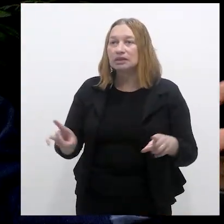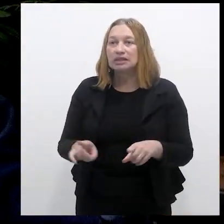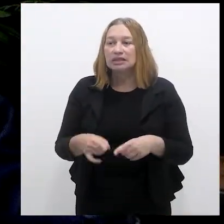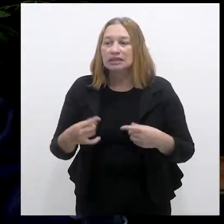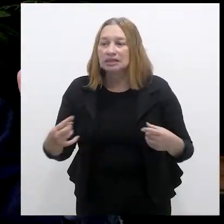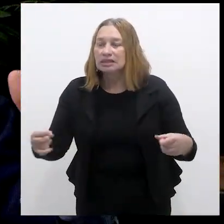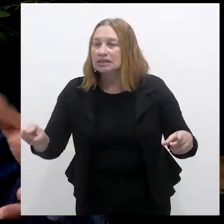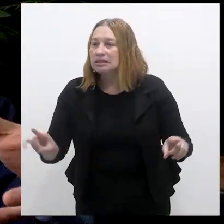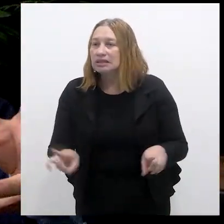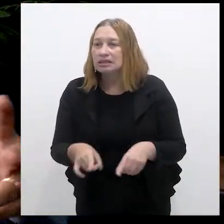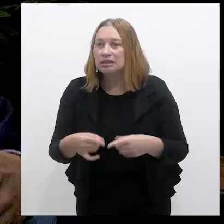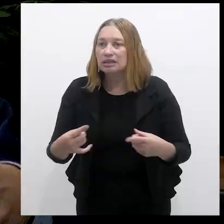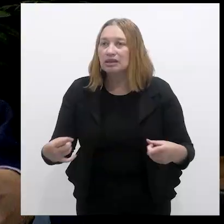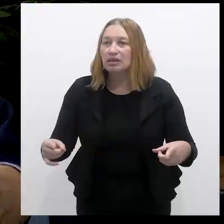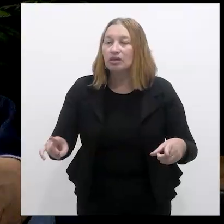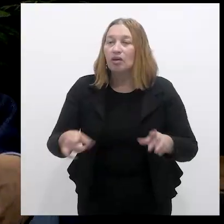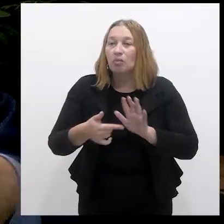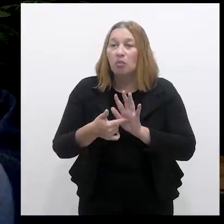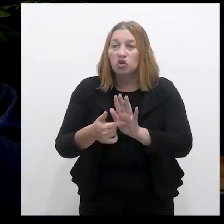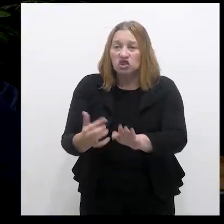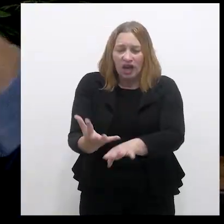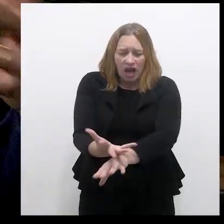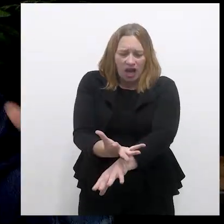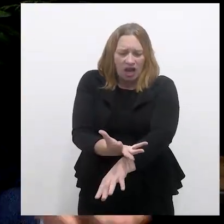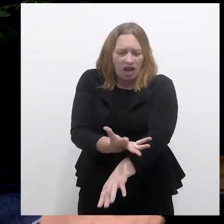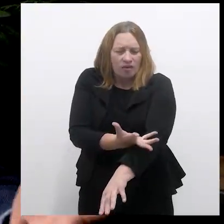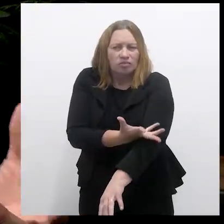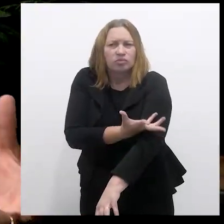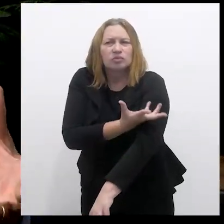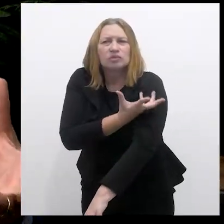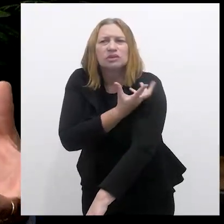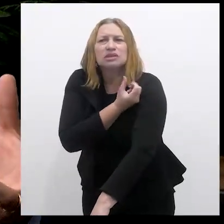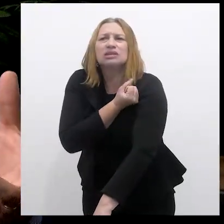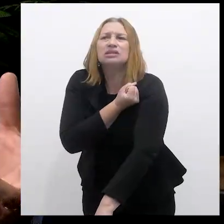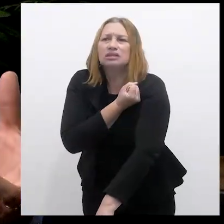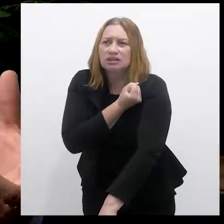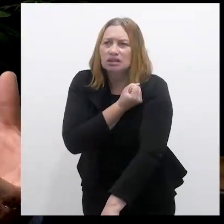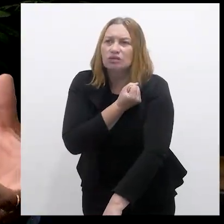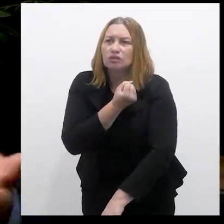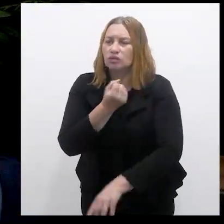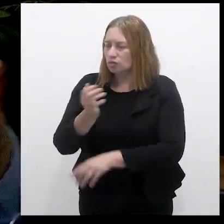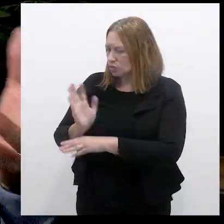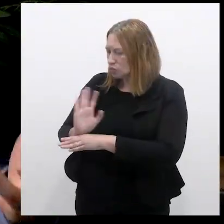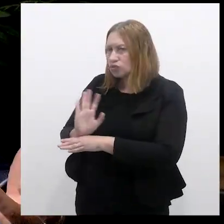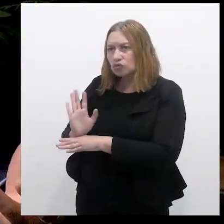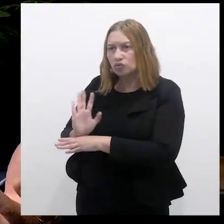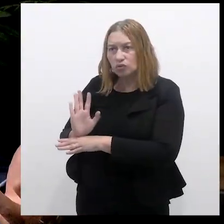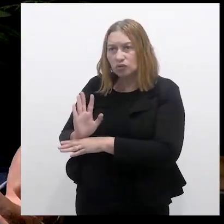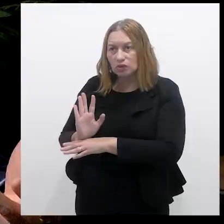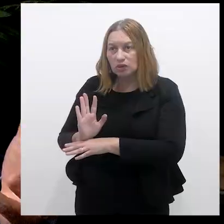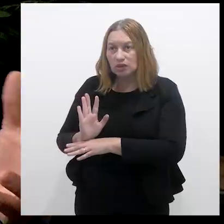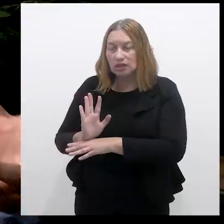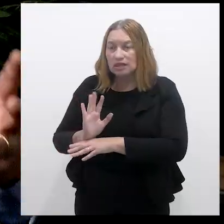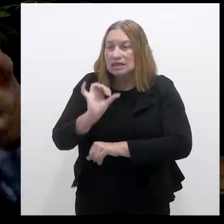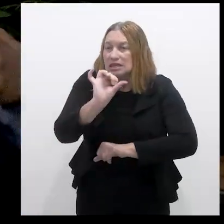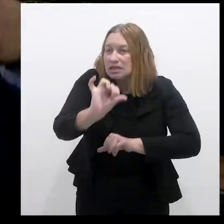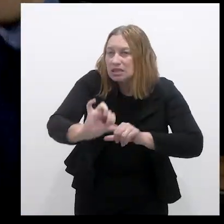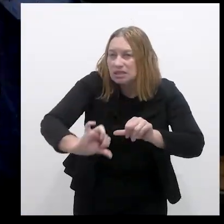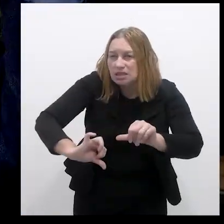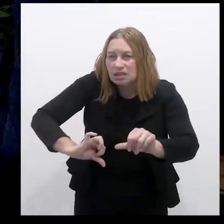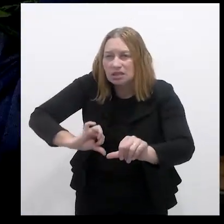música absolutamente trazer a emoção a esses filmes e